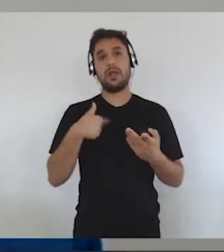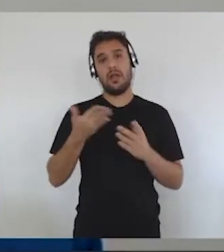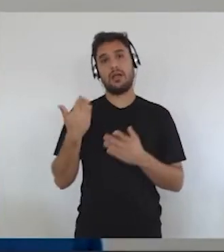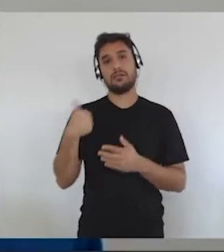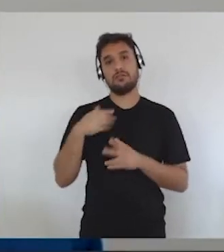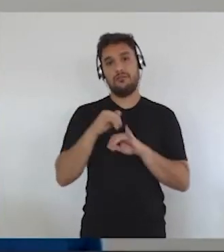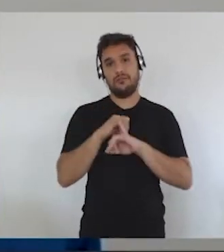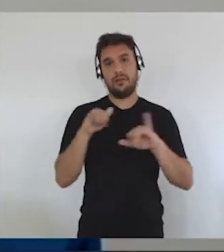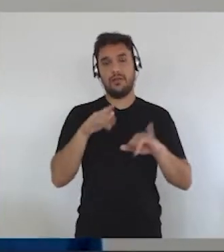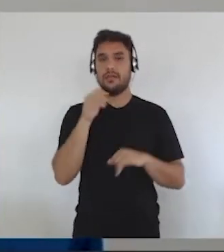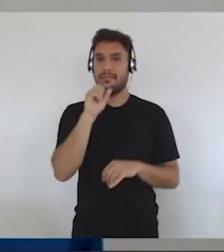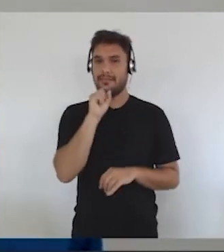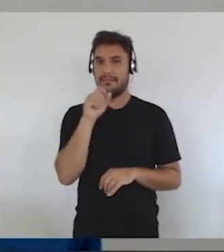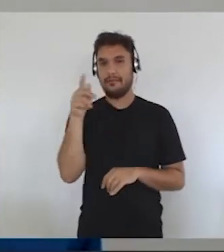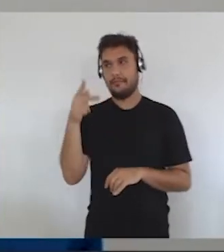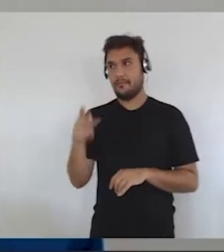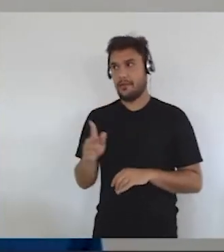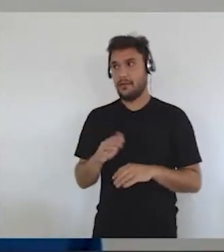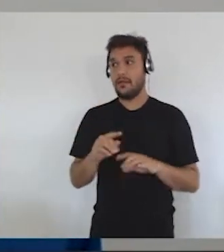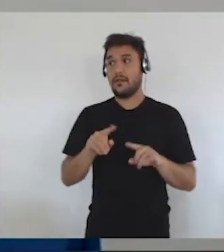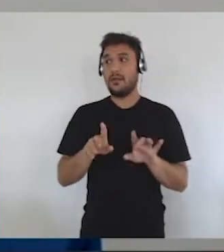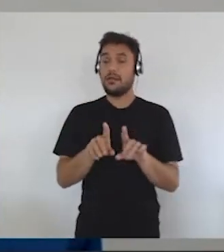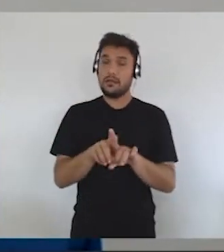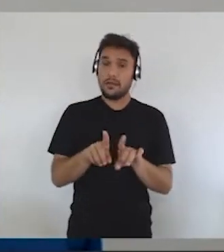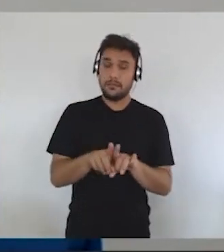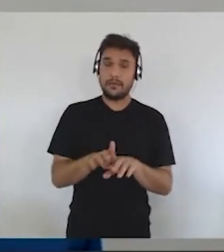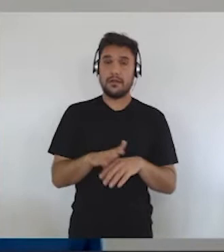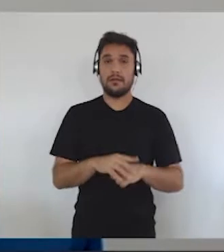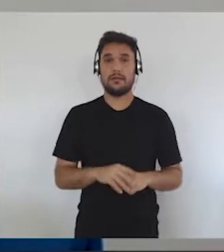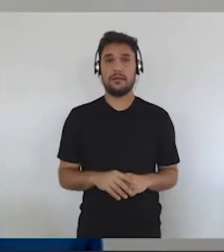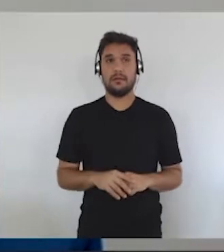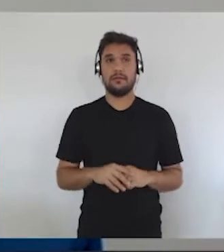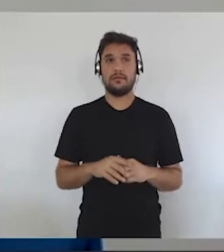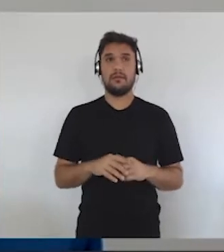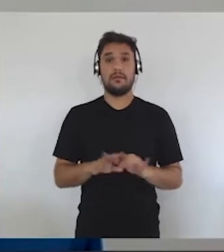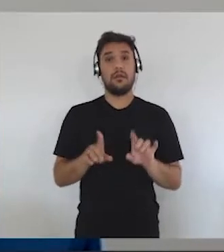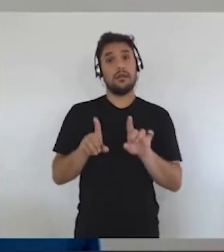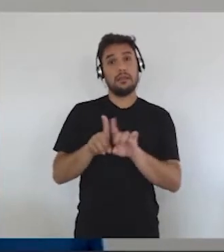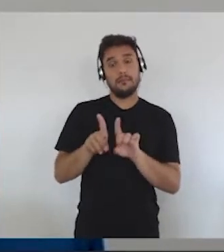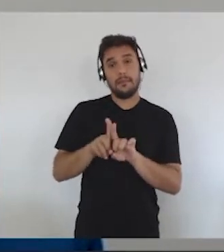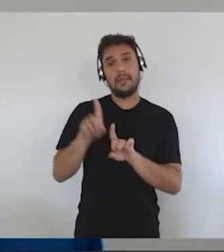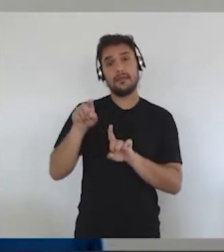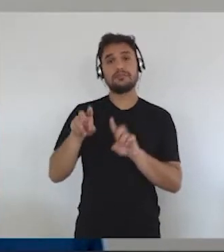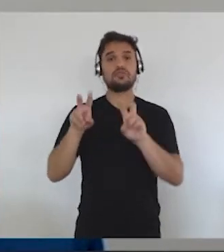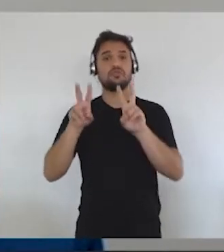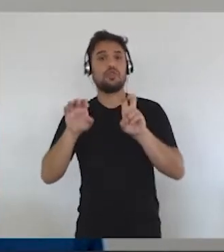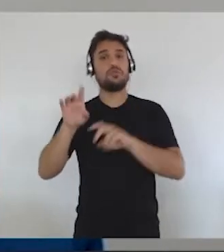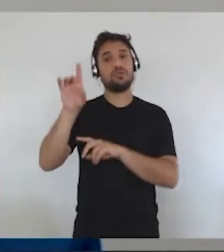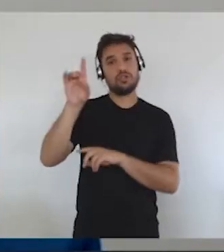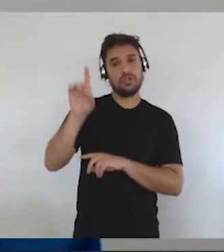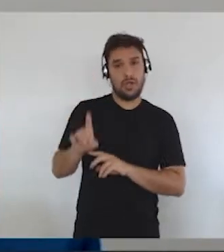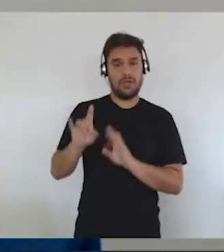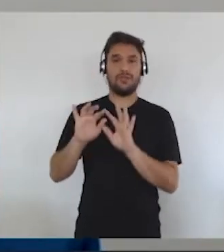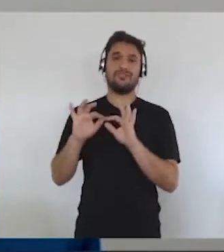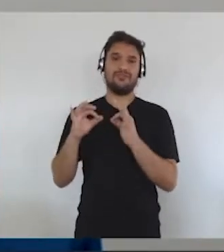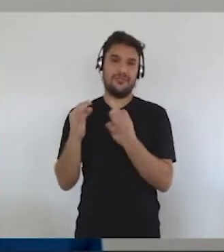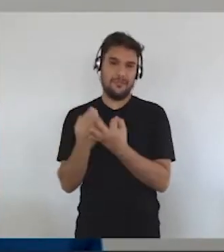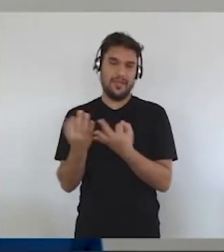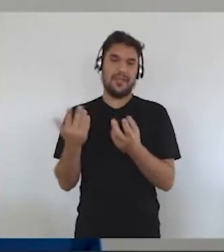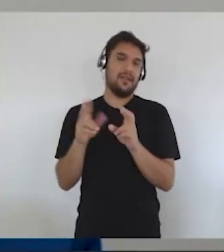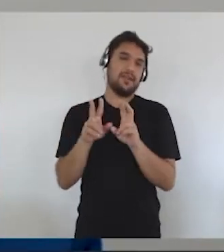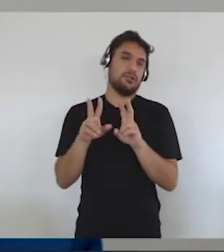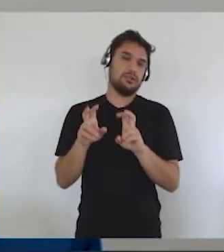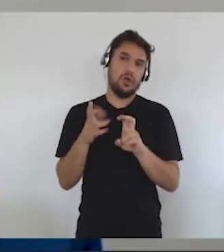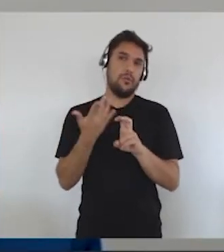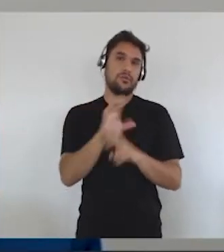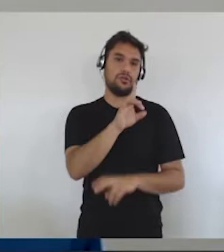mencionando, pela mãe. Então, também nesses aspectos de direito de família, questões